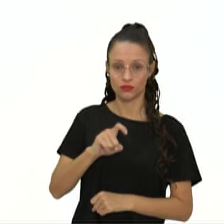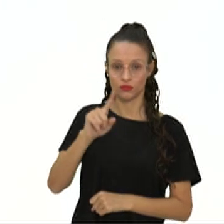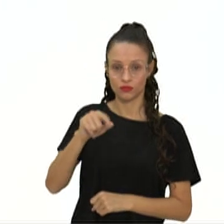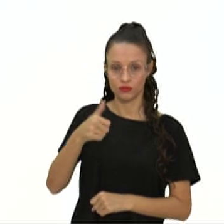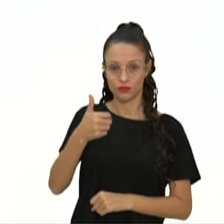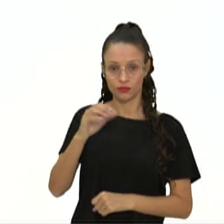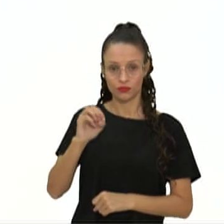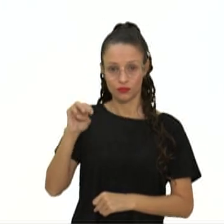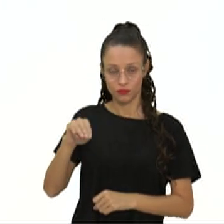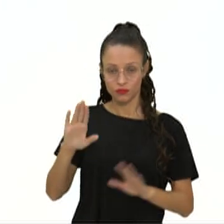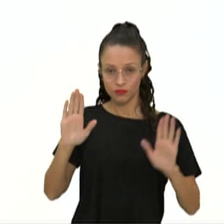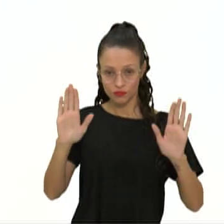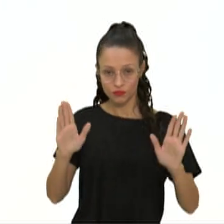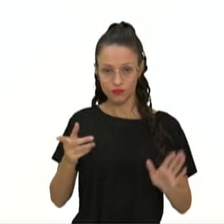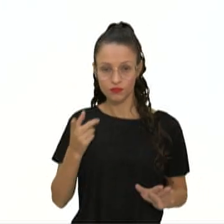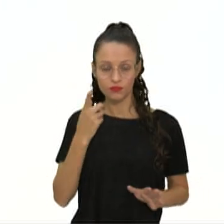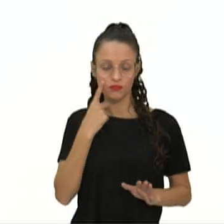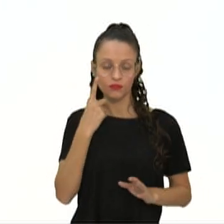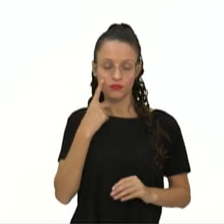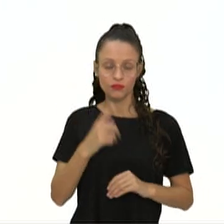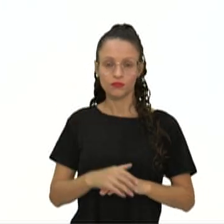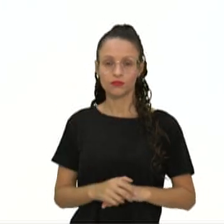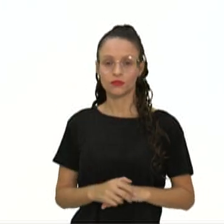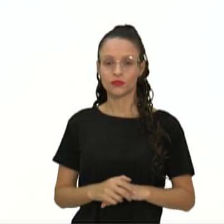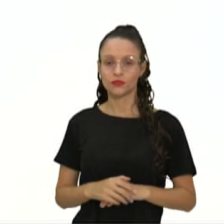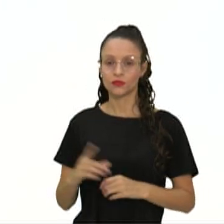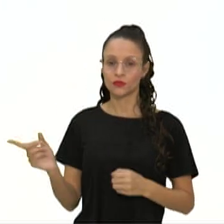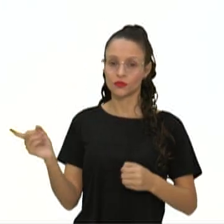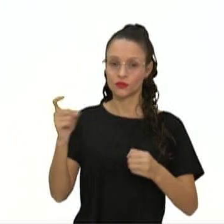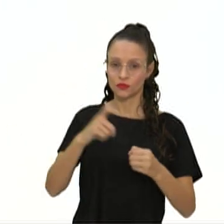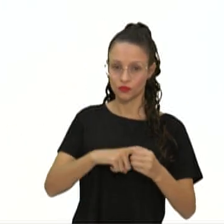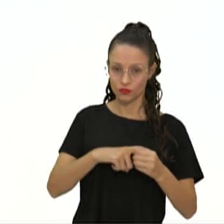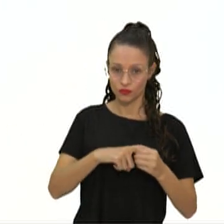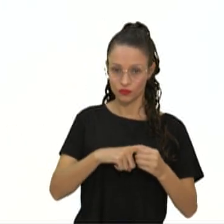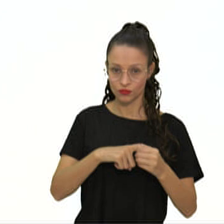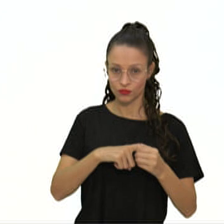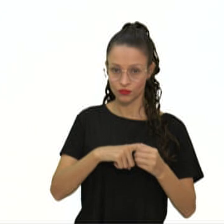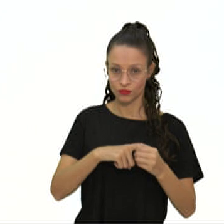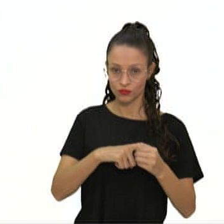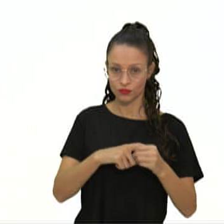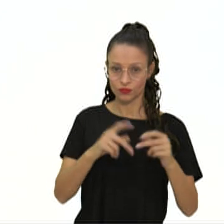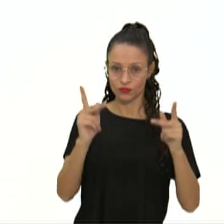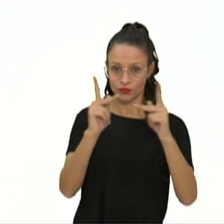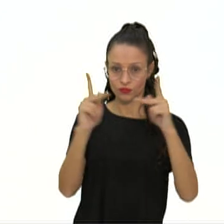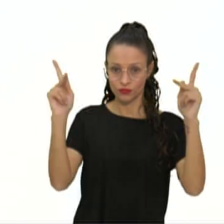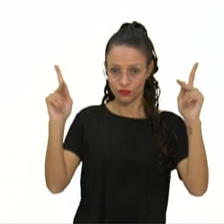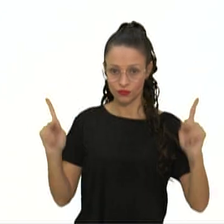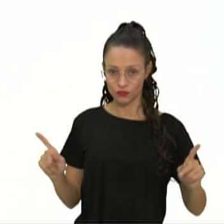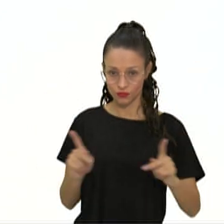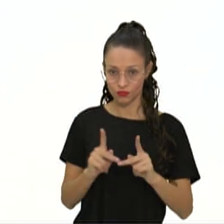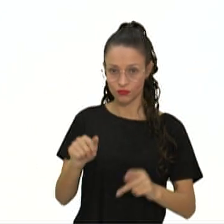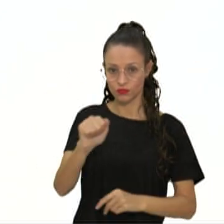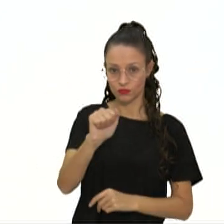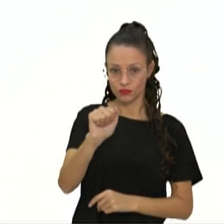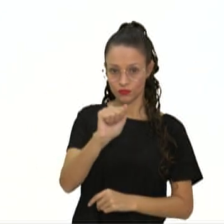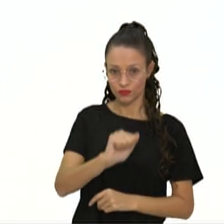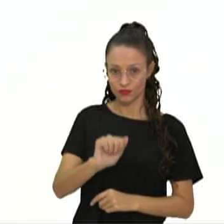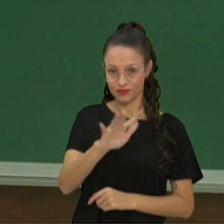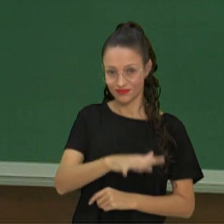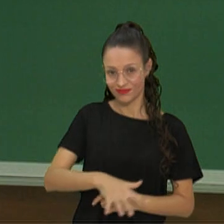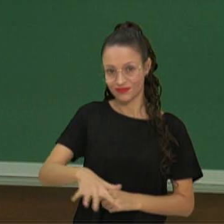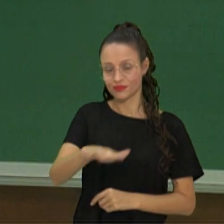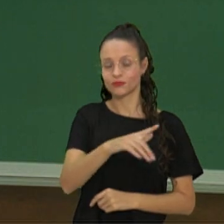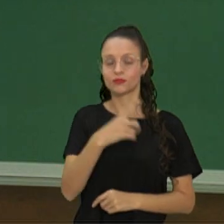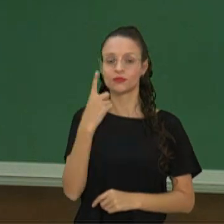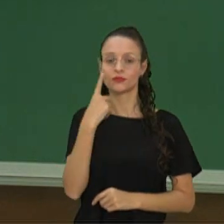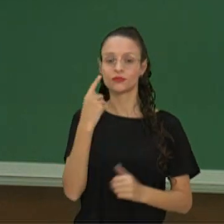metros. Então agora nós vamos fazer o seguinte, vamos voltar nas expressões de perímetro e de área e resolver,